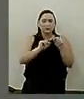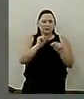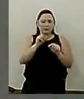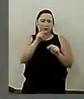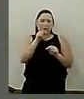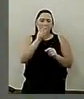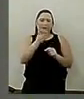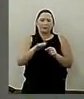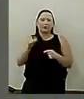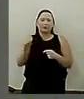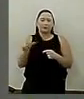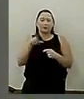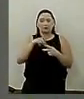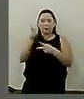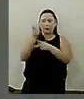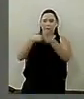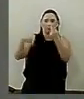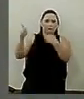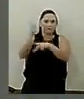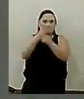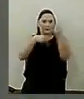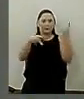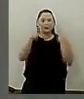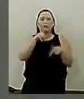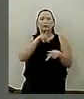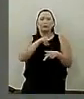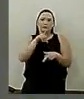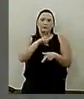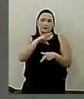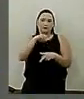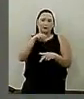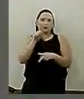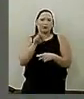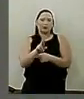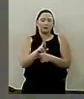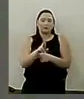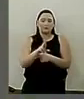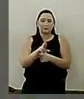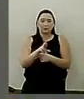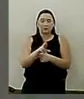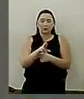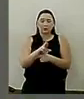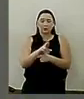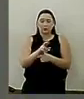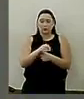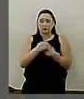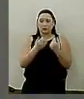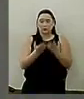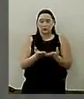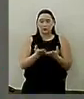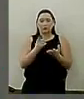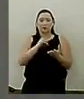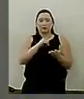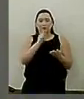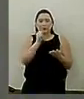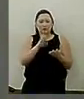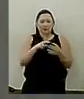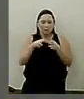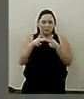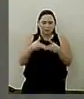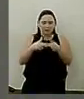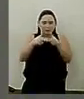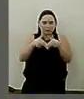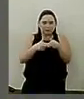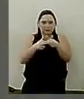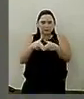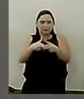da Galiléia tempestades dignas do alto mar. De modo que você sai para navegar ali,